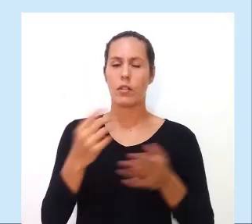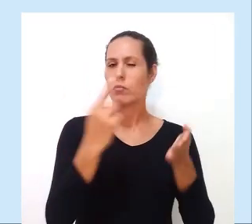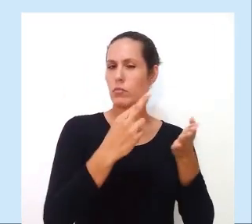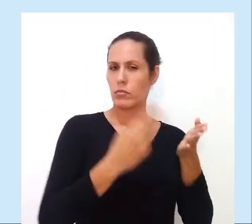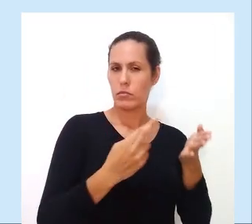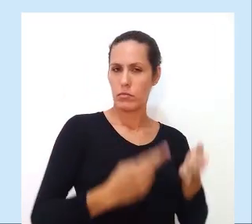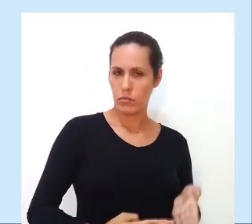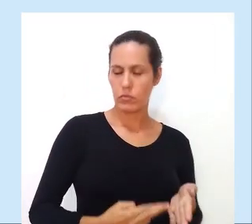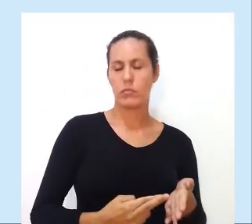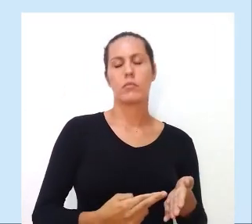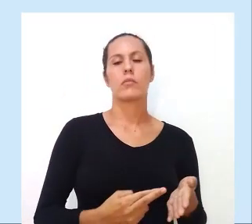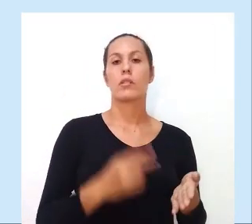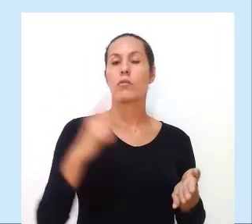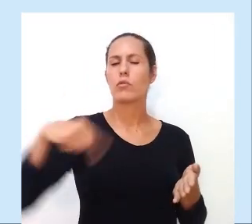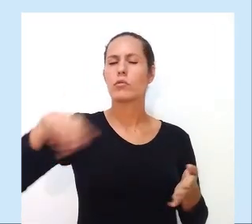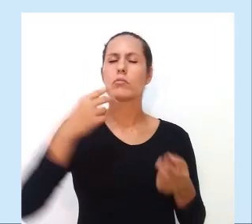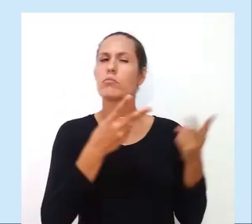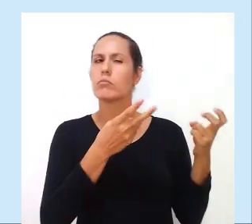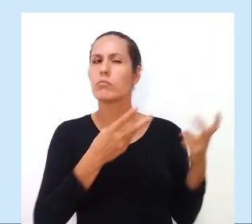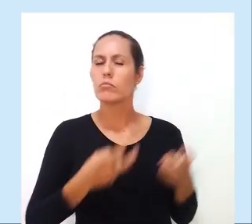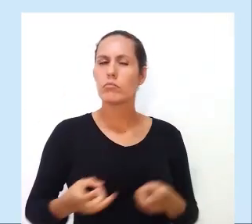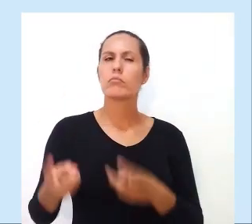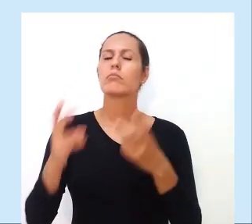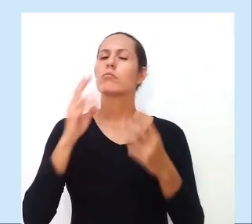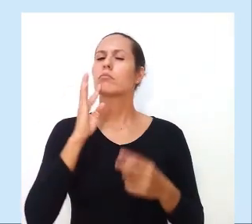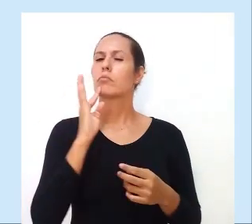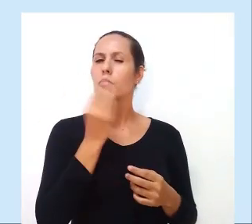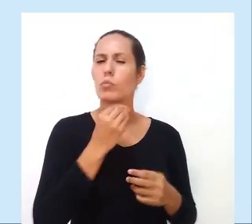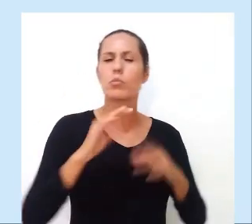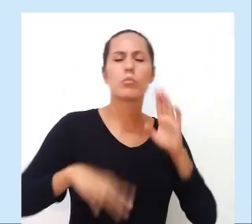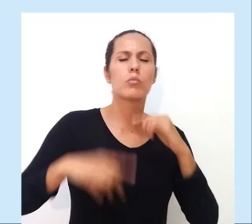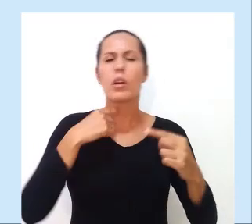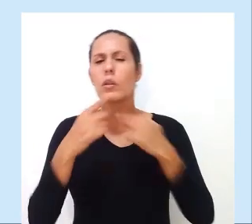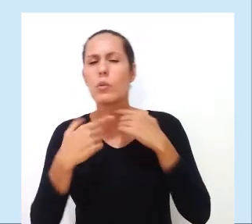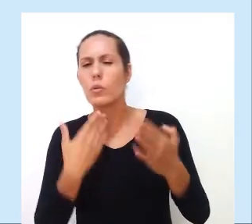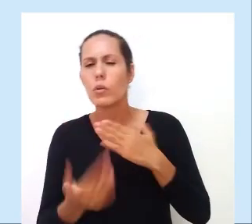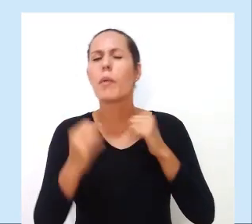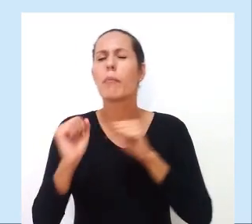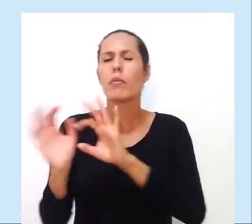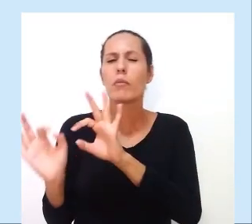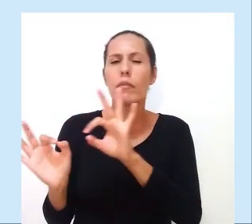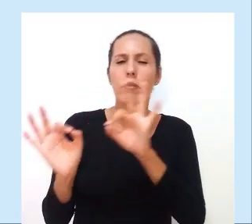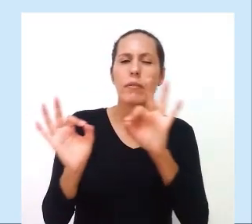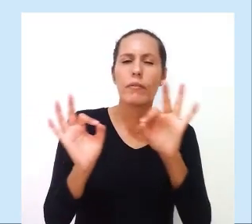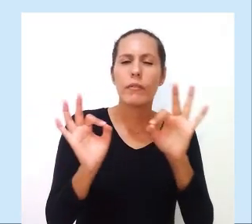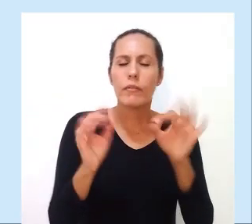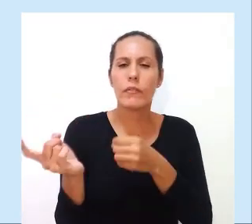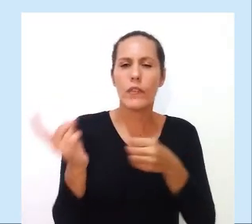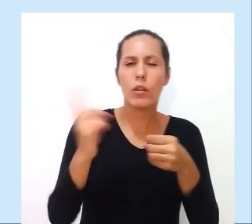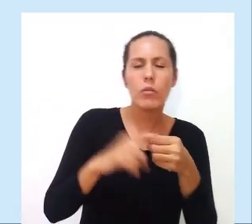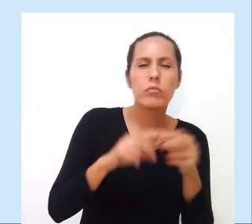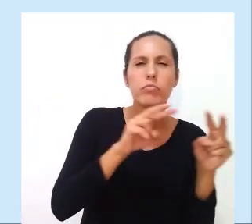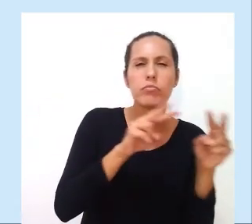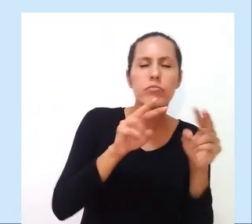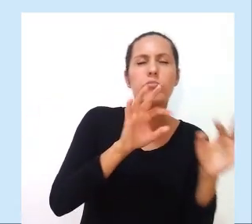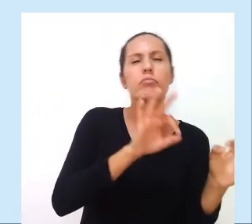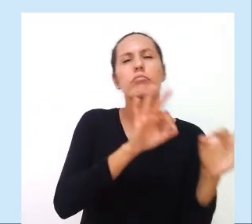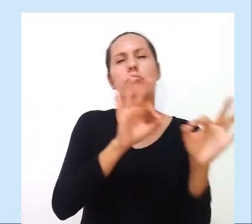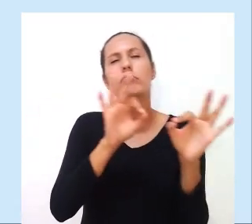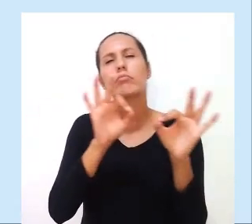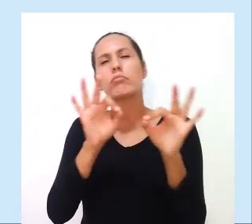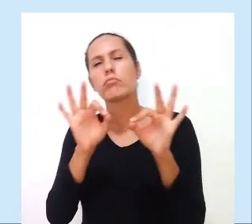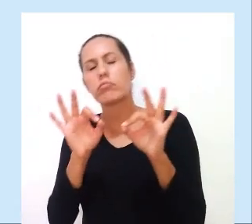apresentarem depois do que a gente apresentou tudinho. Então vocês analisaram, viram, qualquer dúvida, voltem um pouquinho o